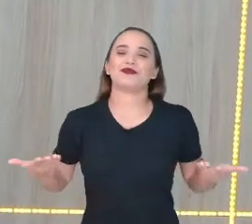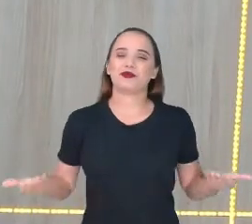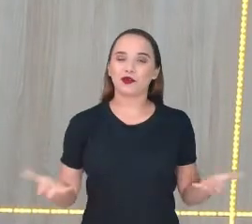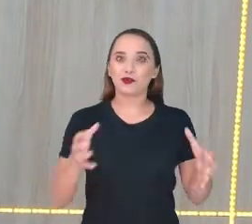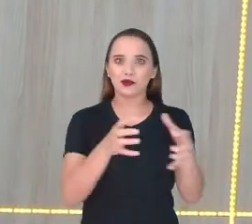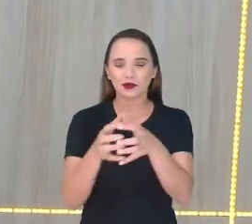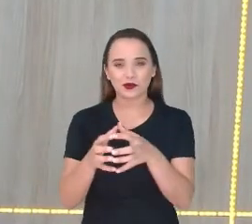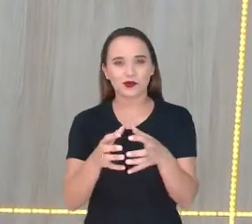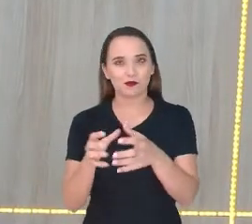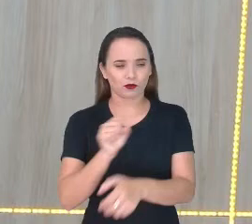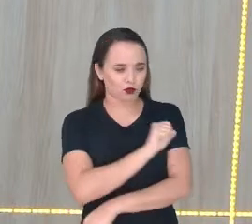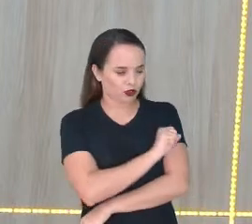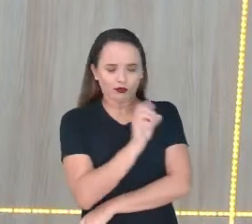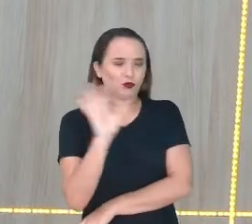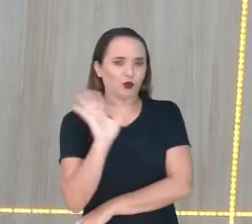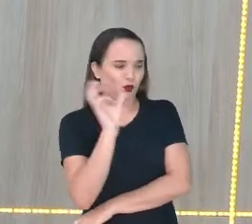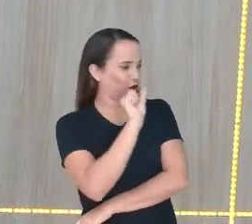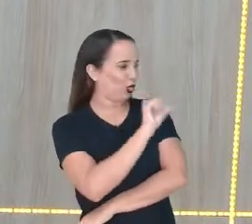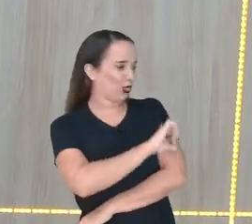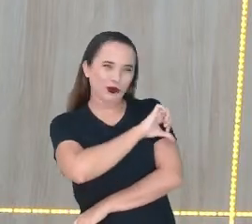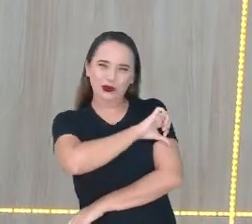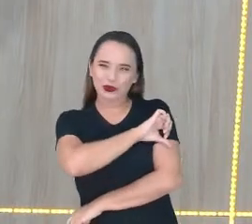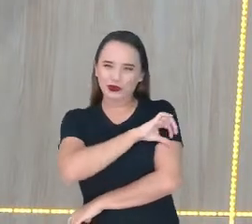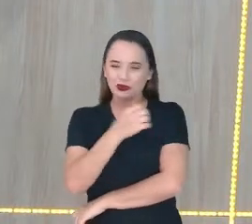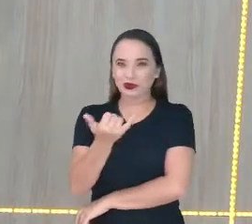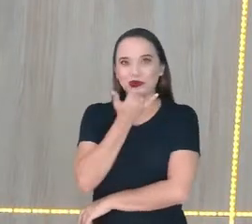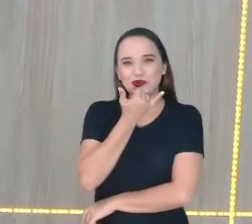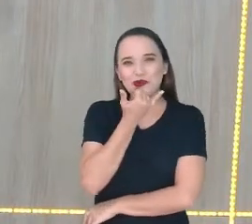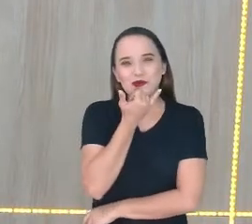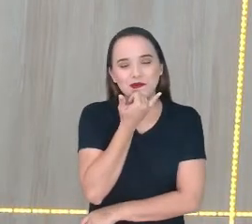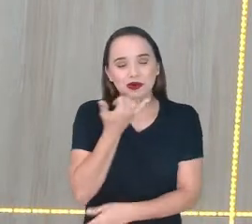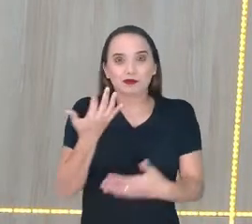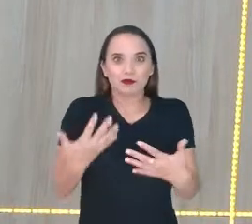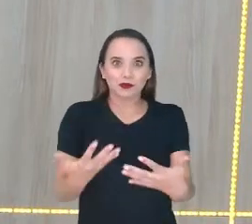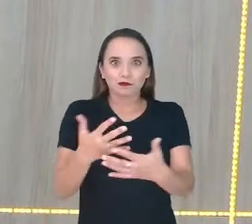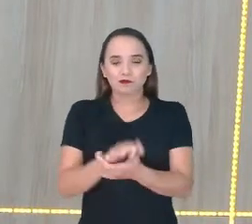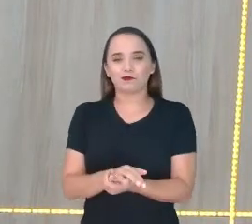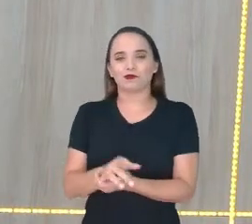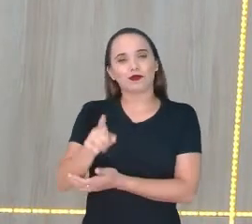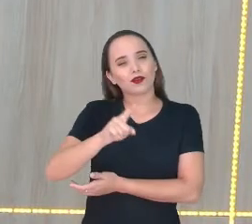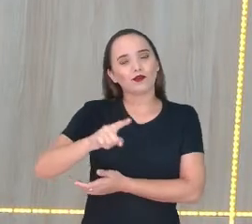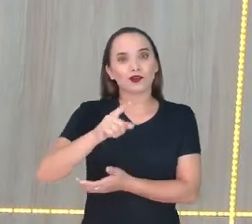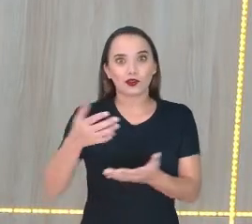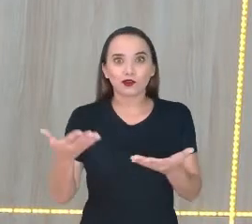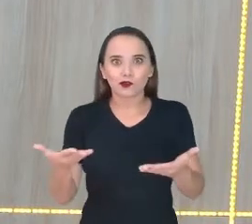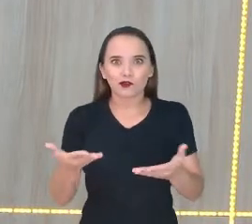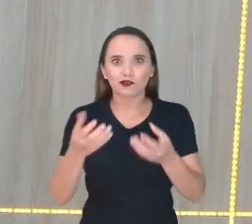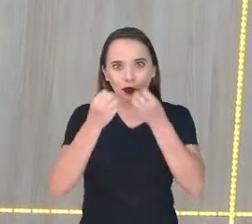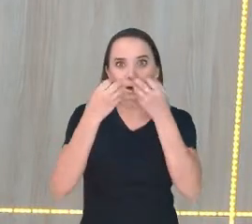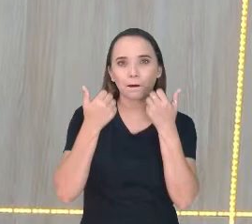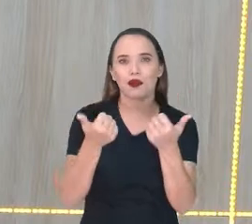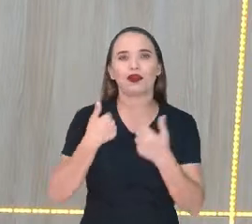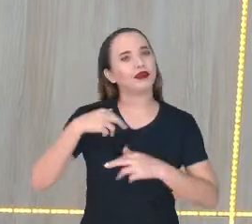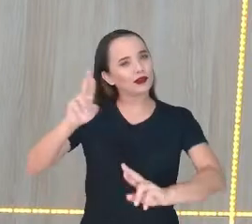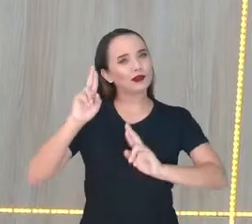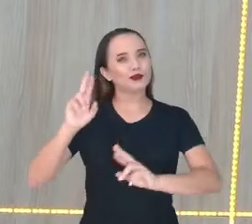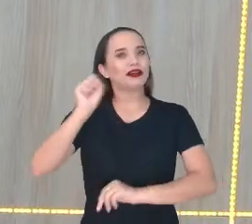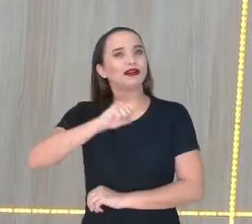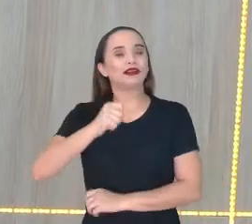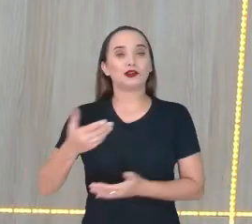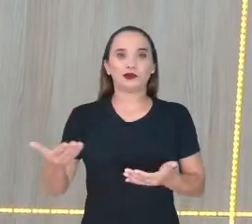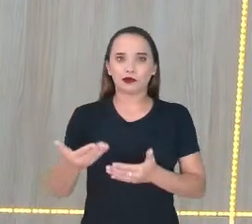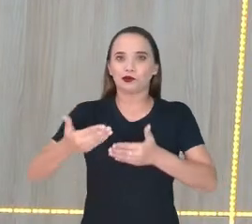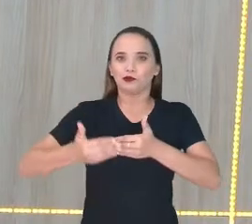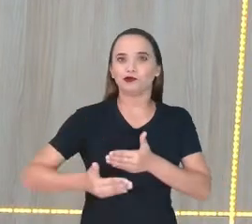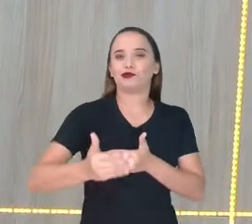do nono ano, gente, perdão. Como vocês estão hoje, espero que muito bem. Hoje eu serei a professora de vocês